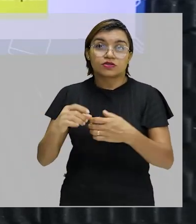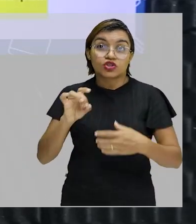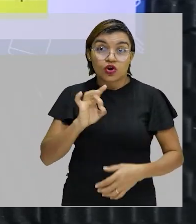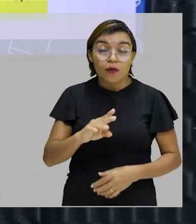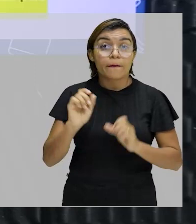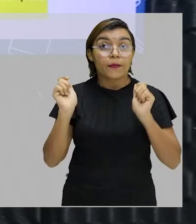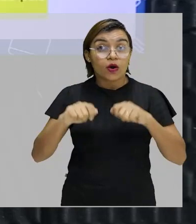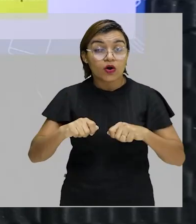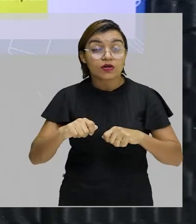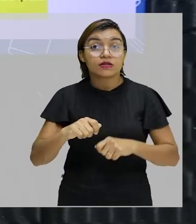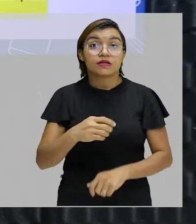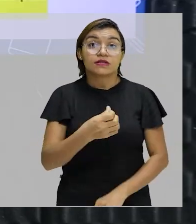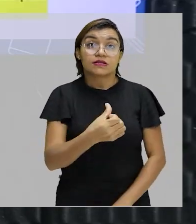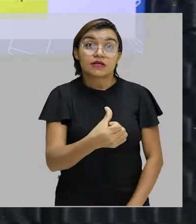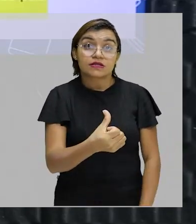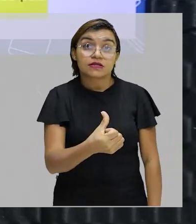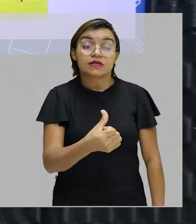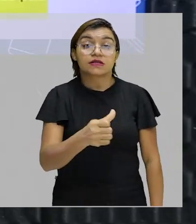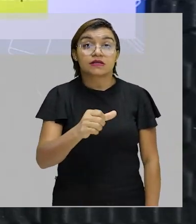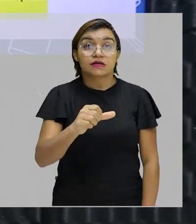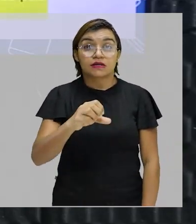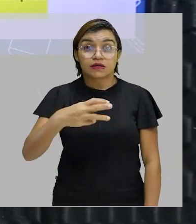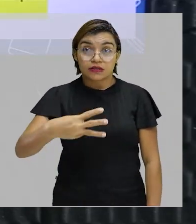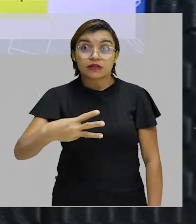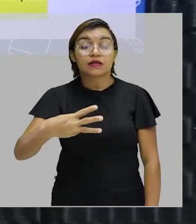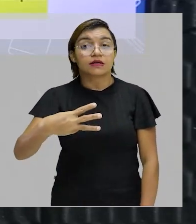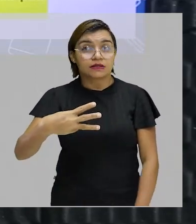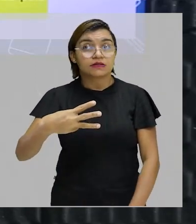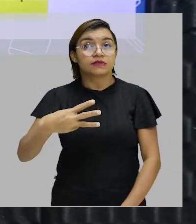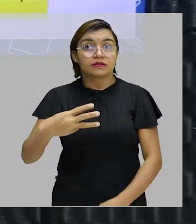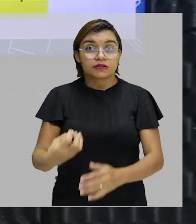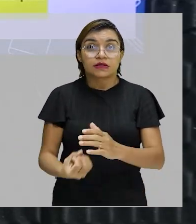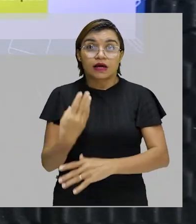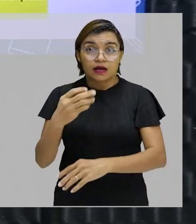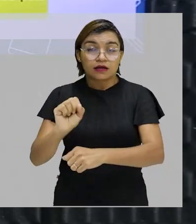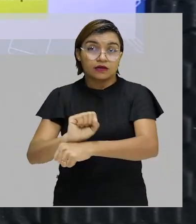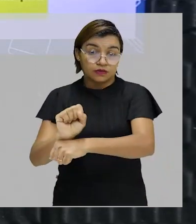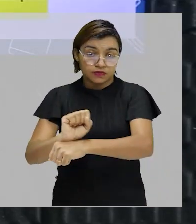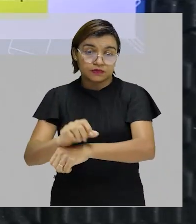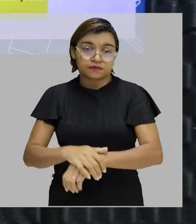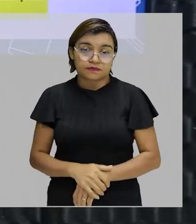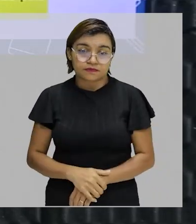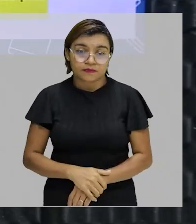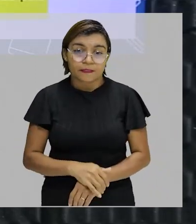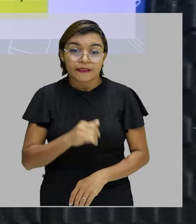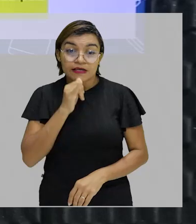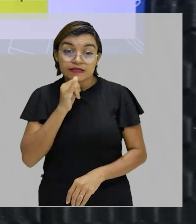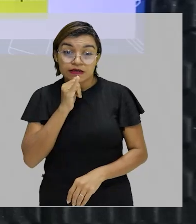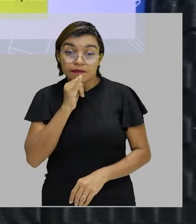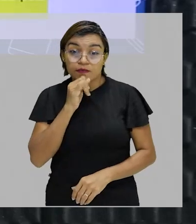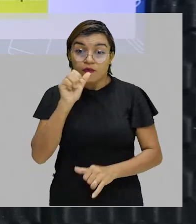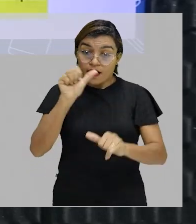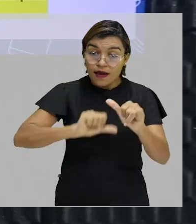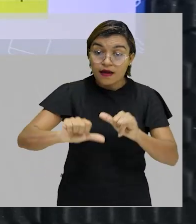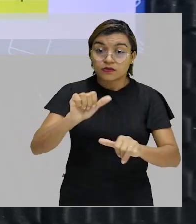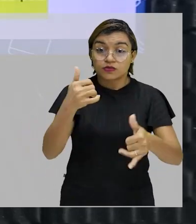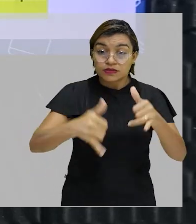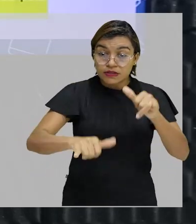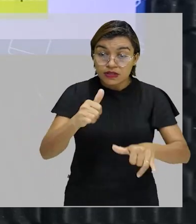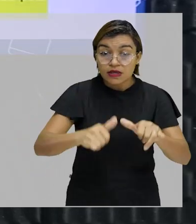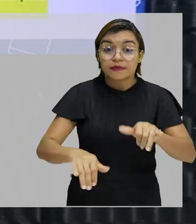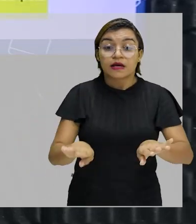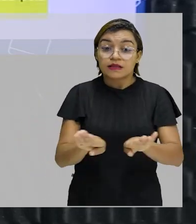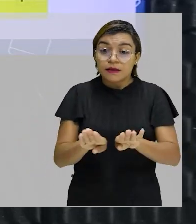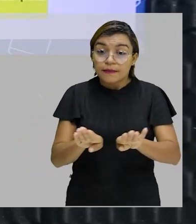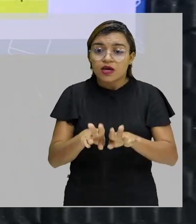no cálculo. Com as reações químicas acontecem problemas semelhantes ao do exemplo anterior. É